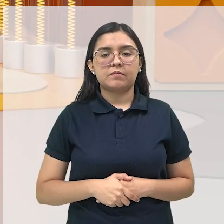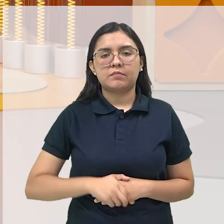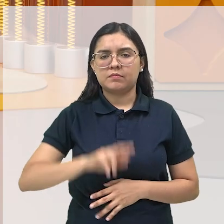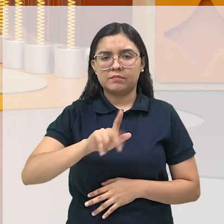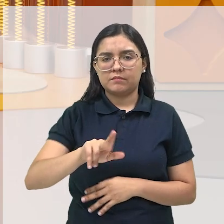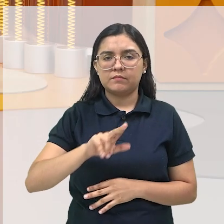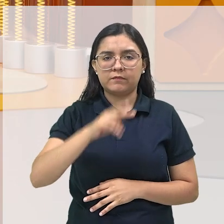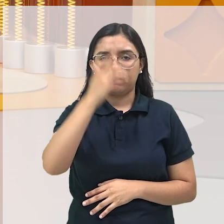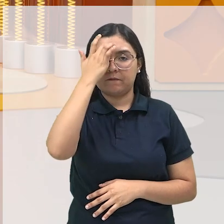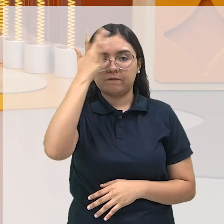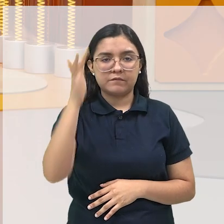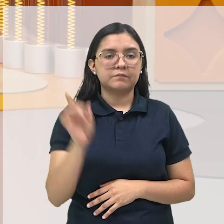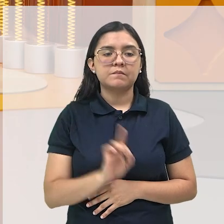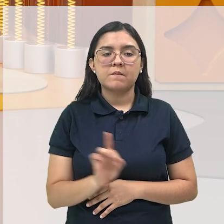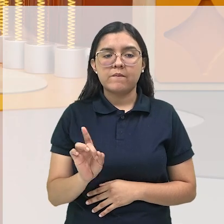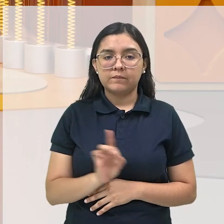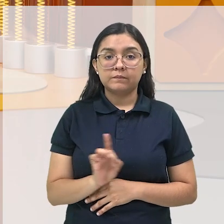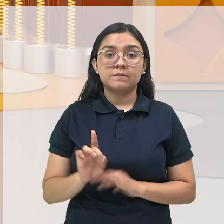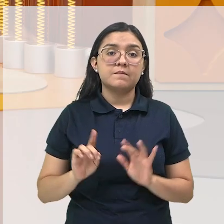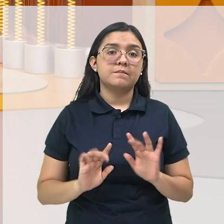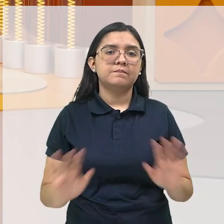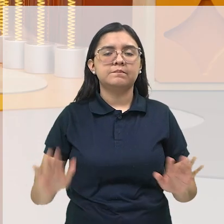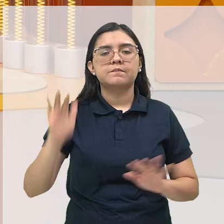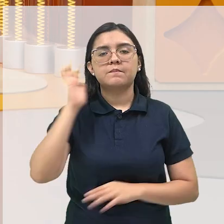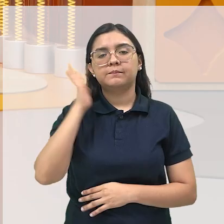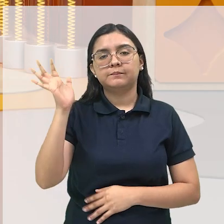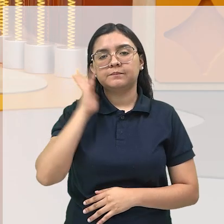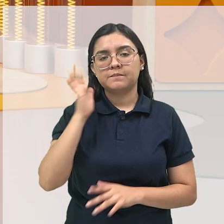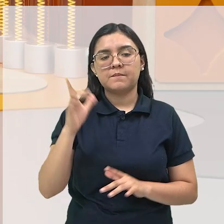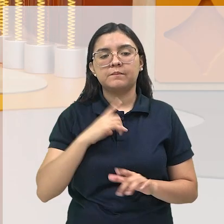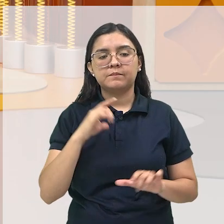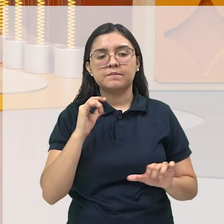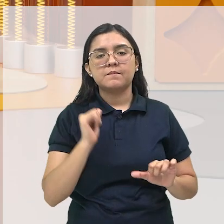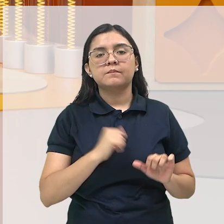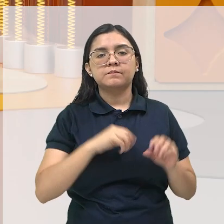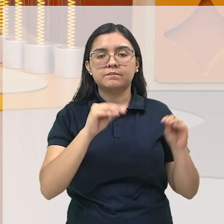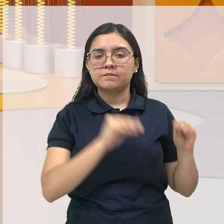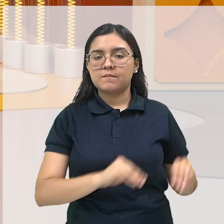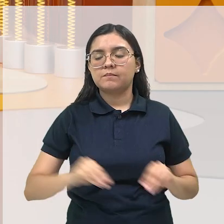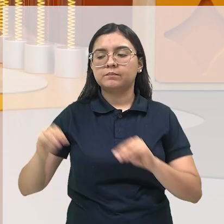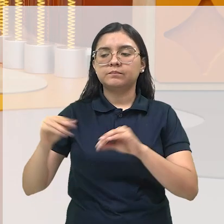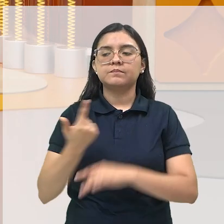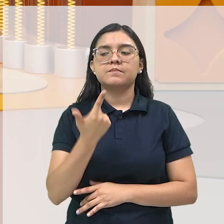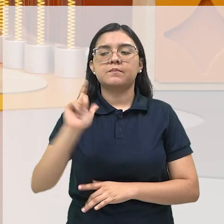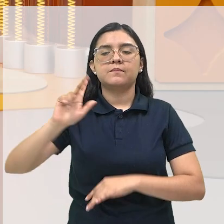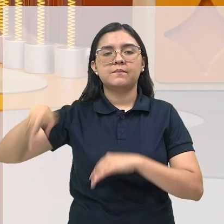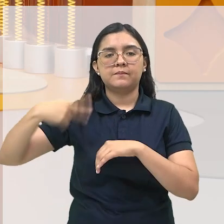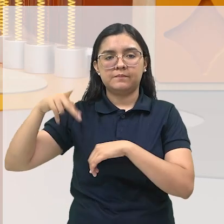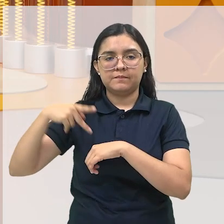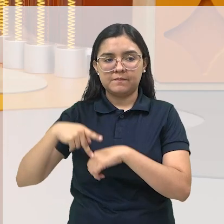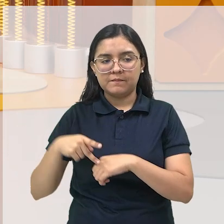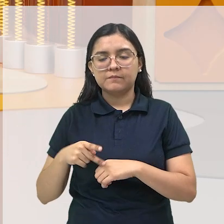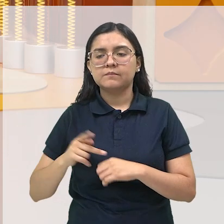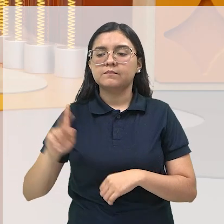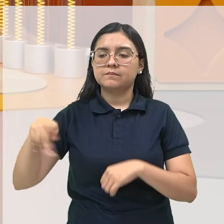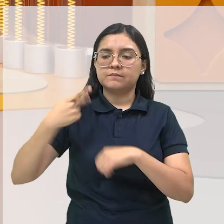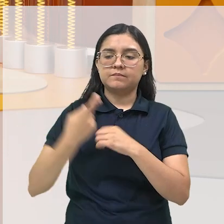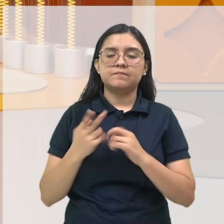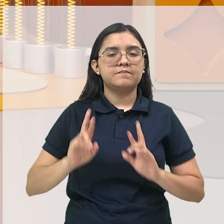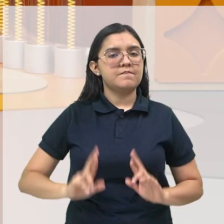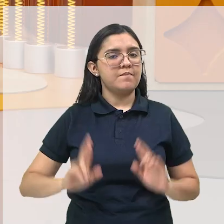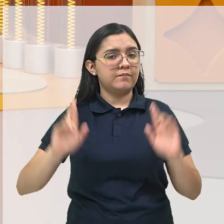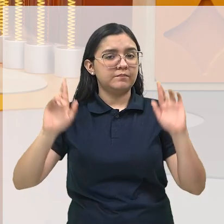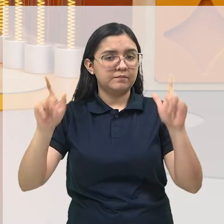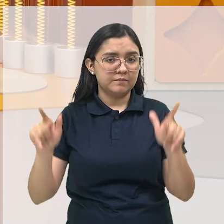tão fácil, nunca é fácil assim, né? Imagina mudar de país, você está num outro país, diferente da